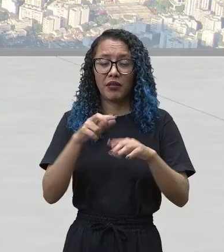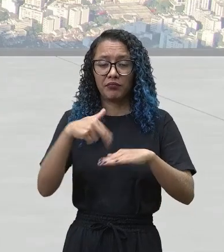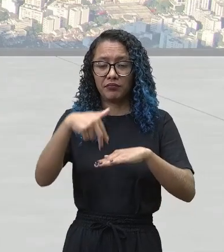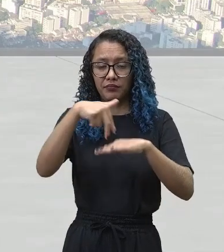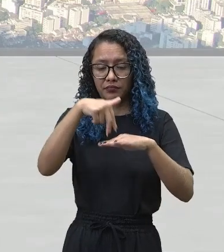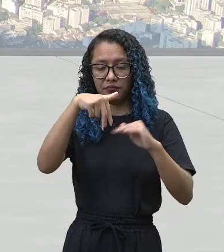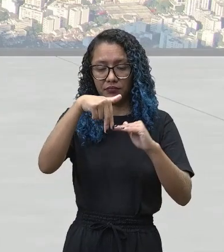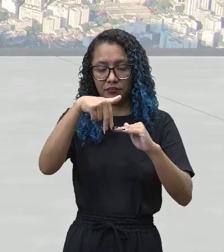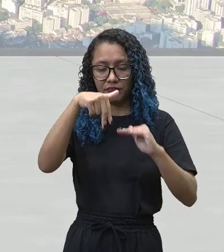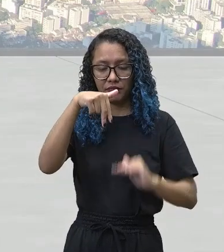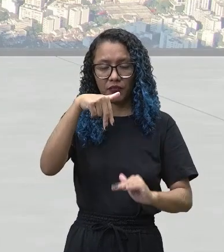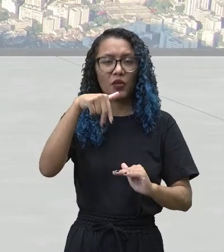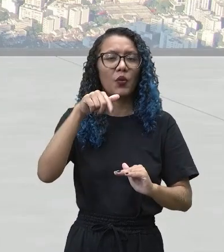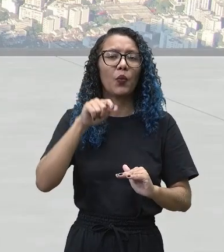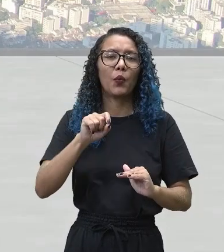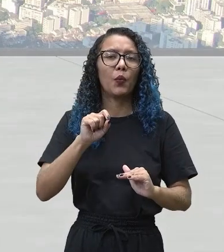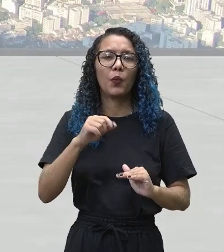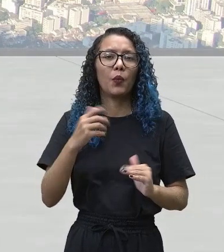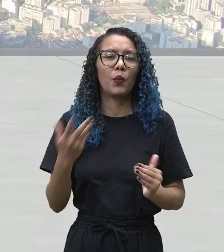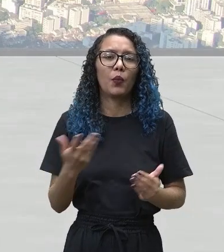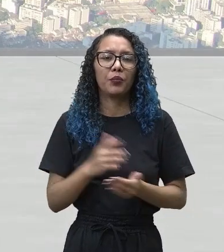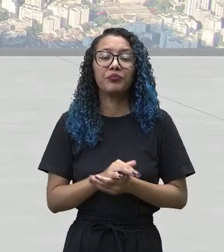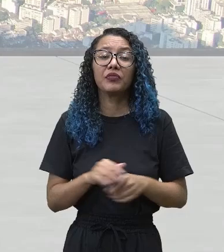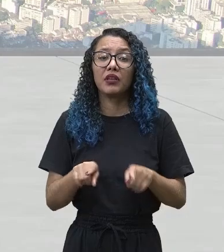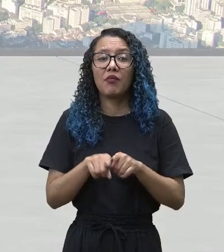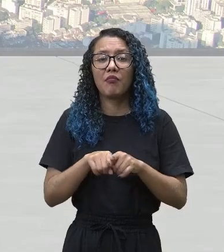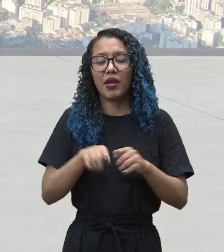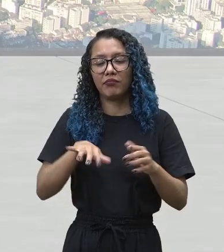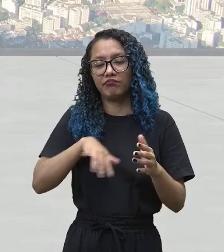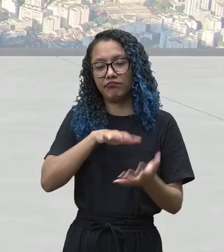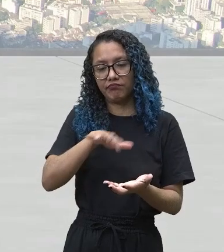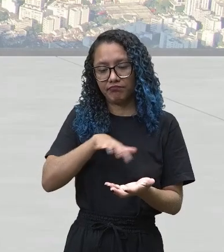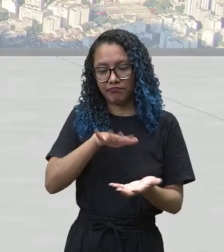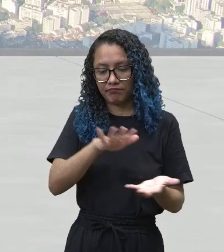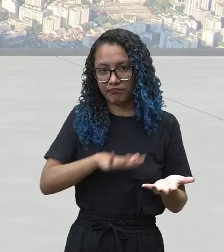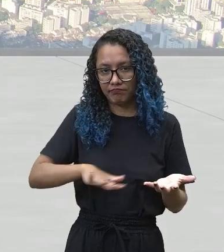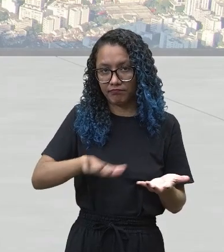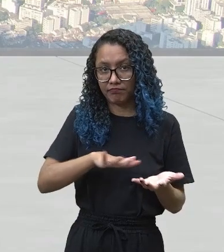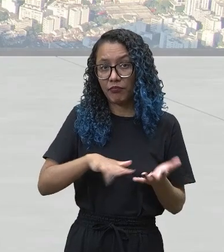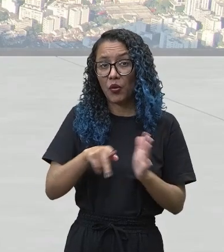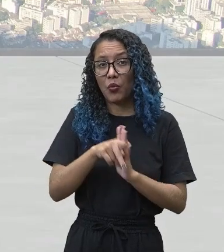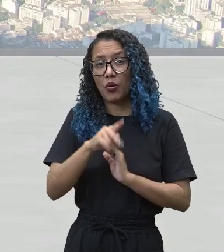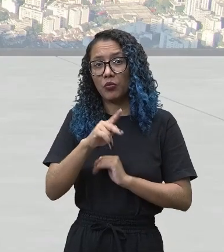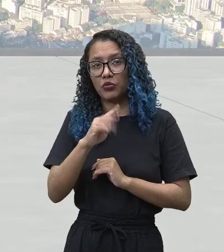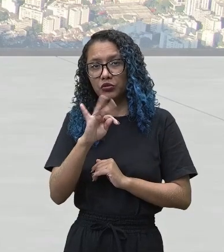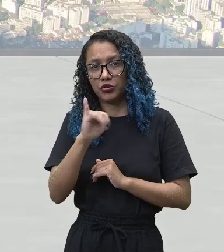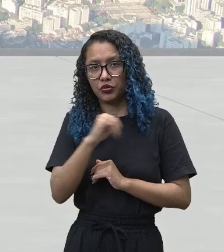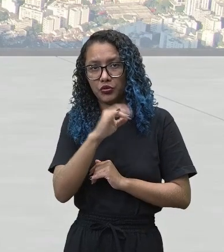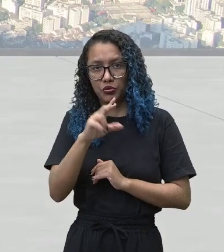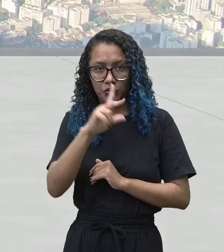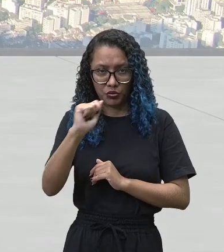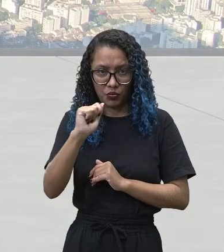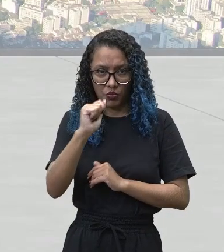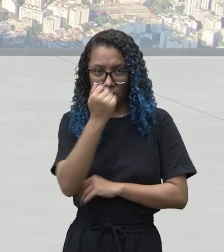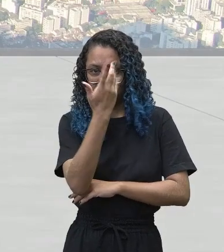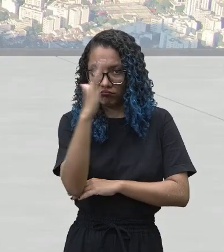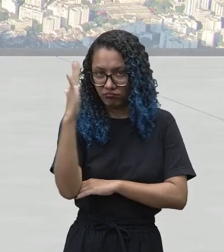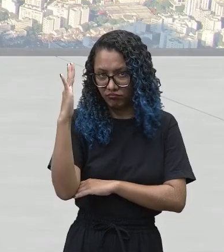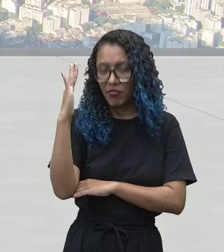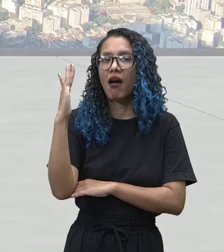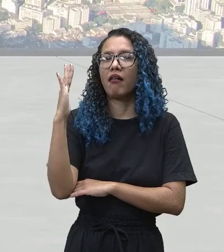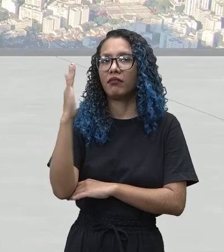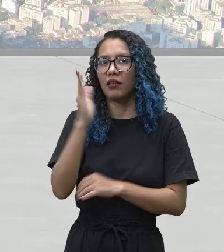pés do Cristo, a gente tem aí o Parque Nacional da Tijuca com a Mata Atlântica. Vocês sabiam